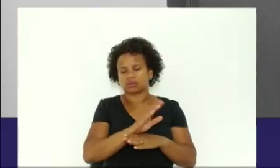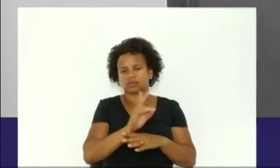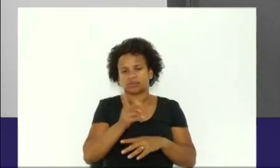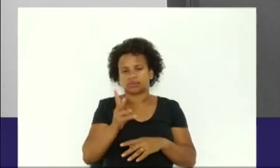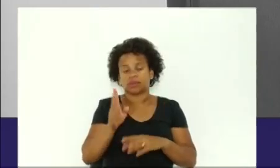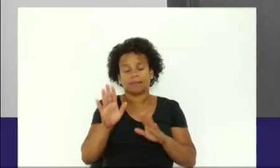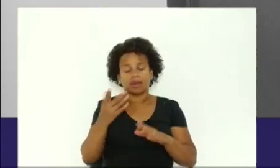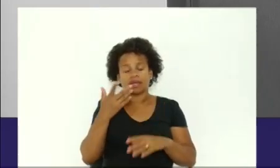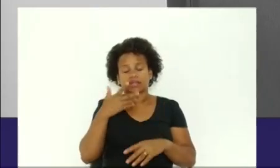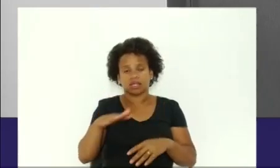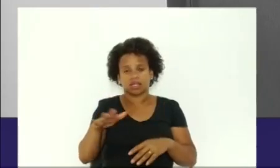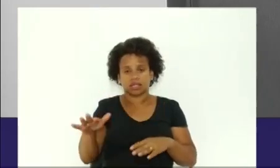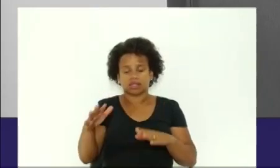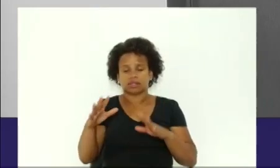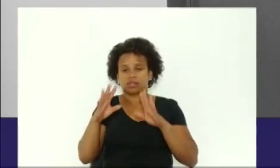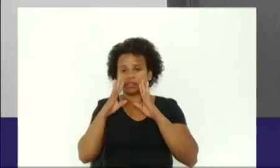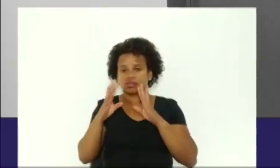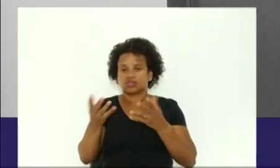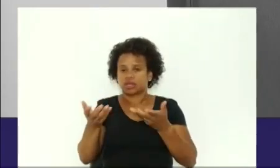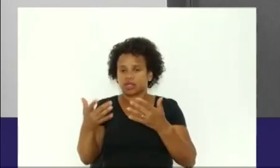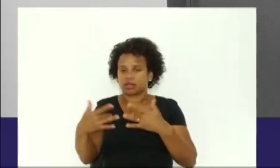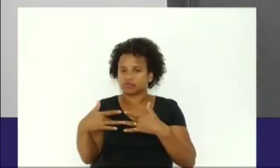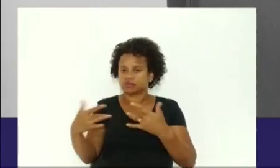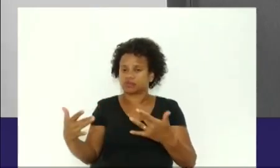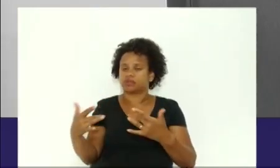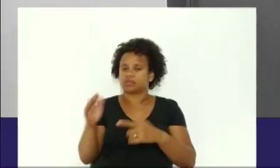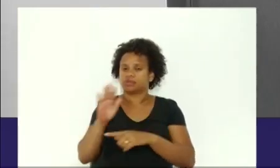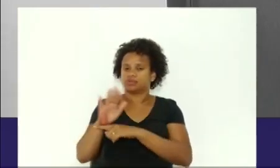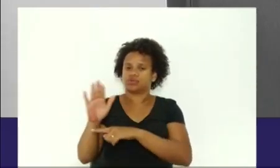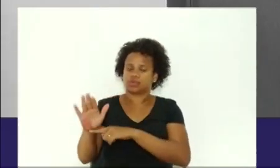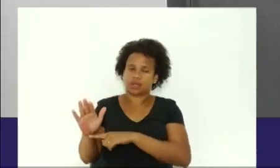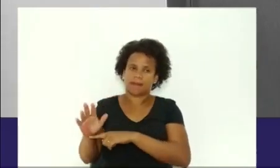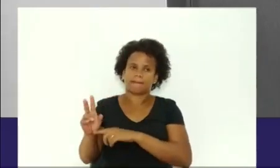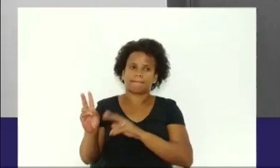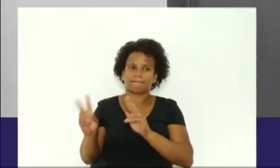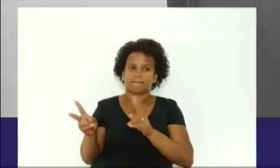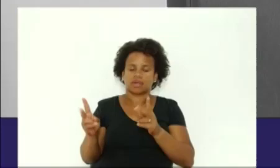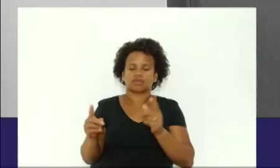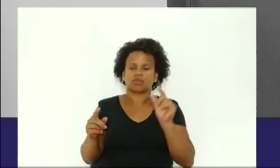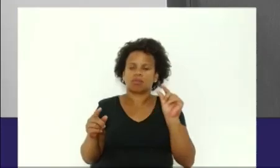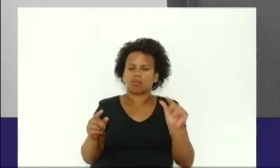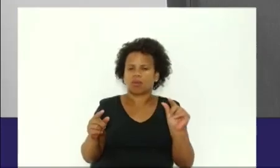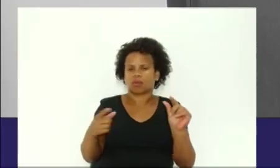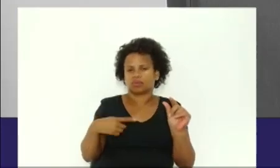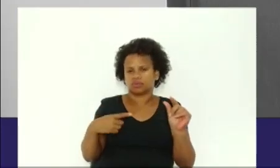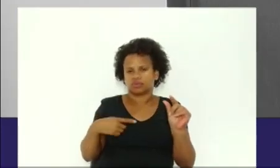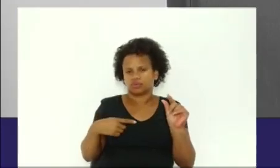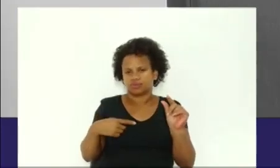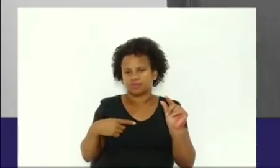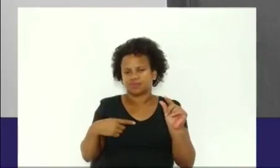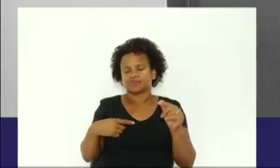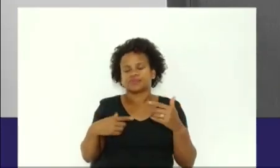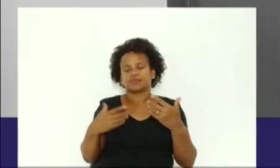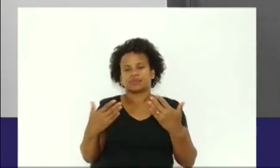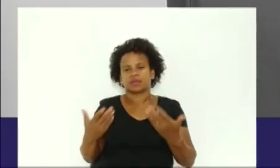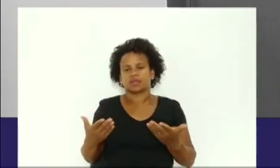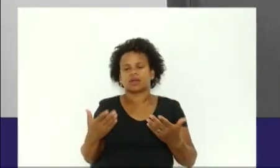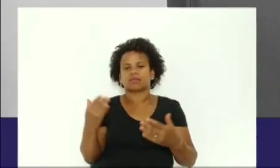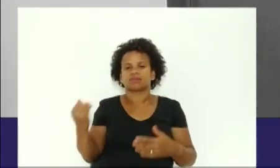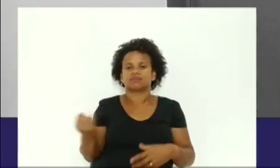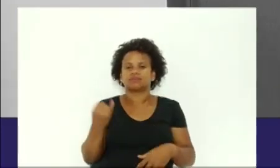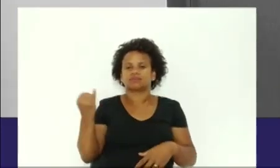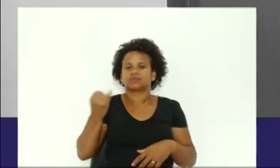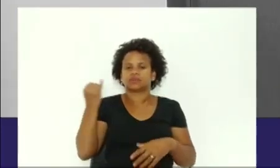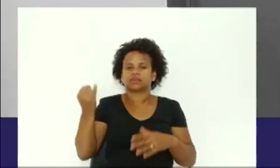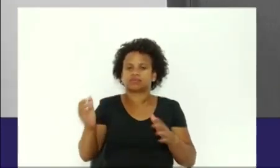crianças atendidas quiseram ser solidárias, mesmo com o pouco que elas têm. Considerando a importância de se